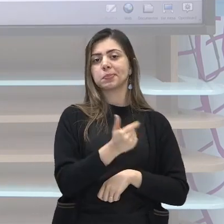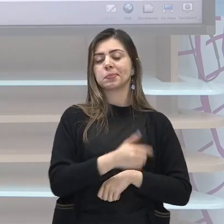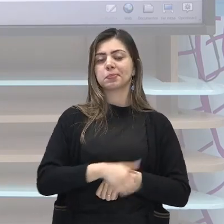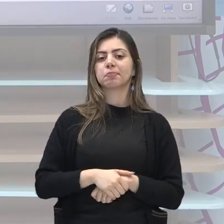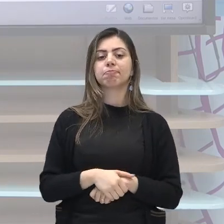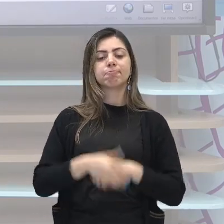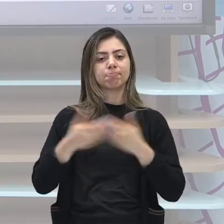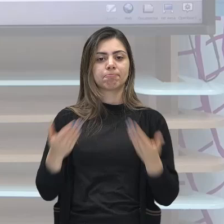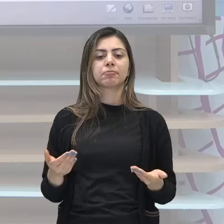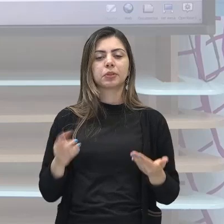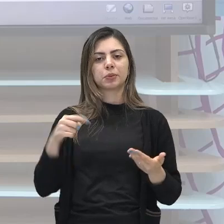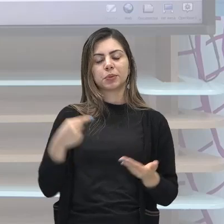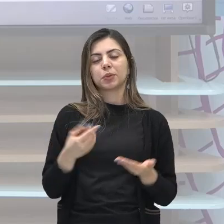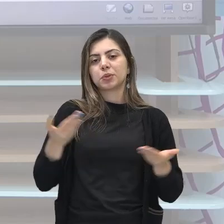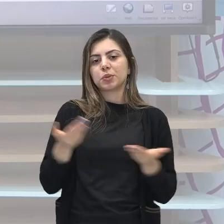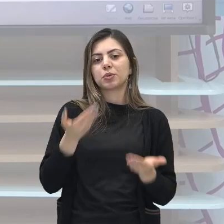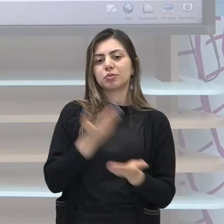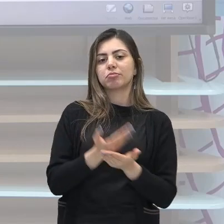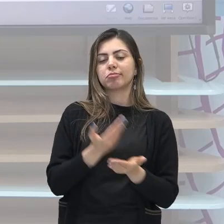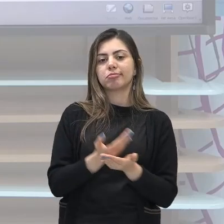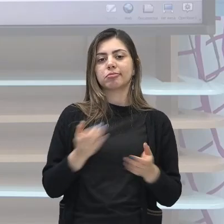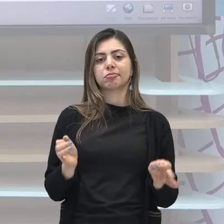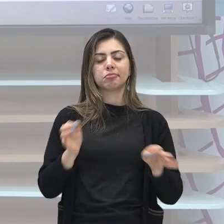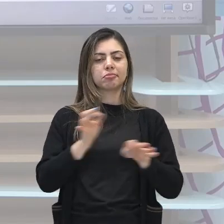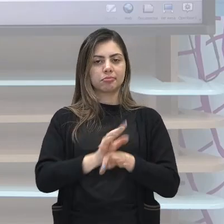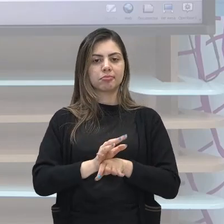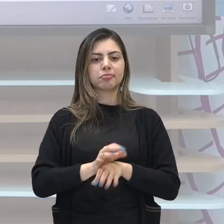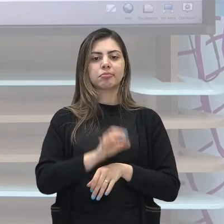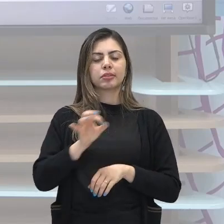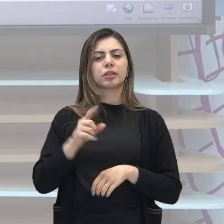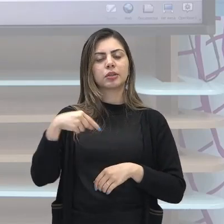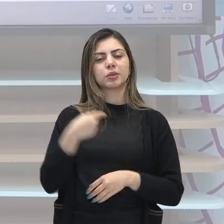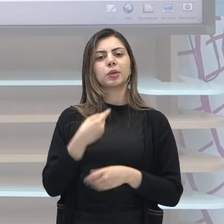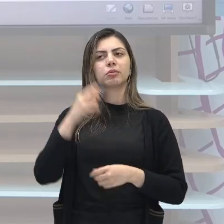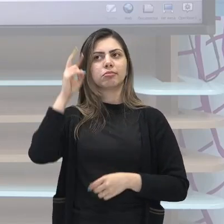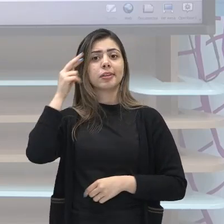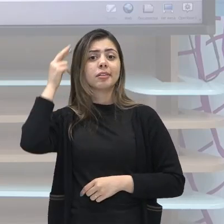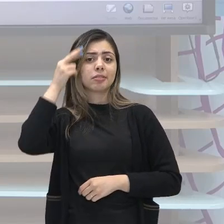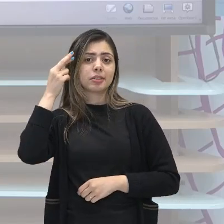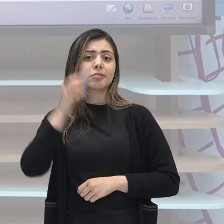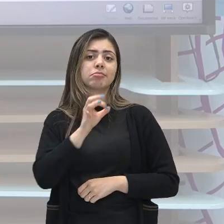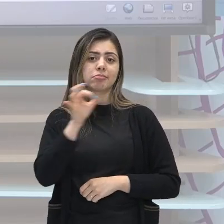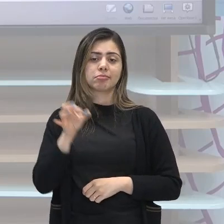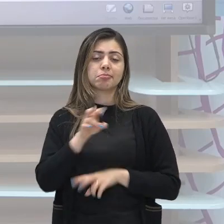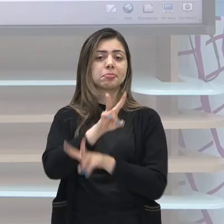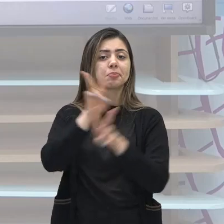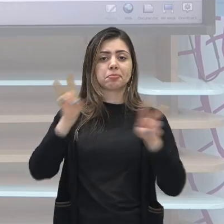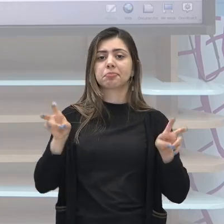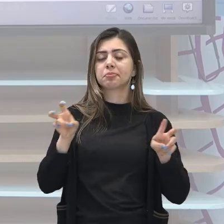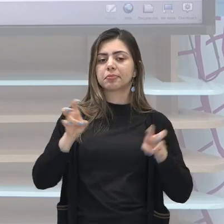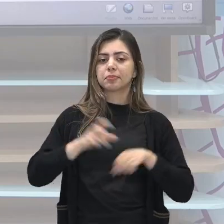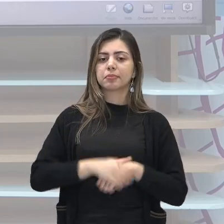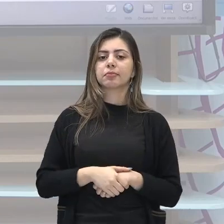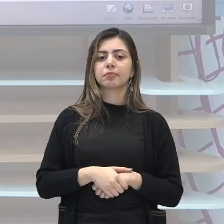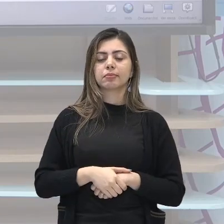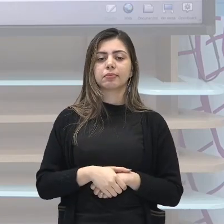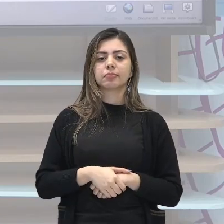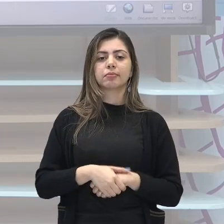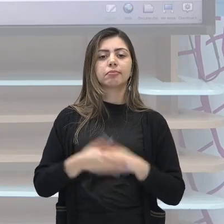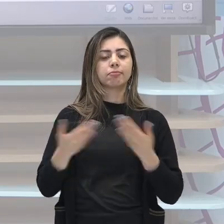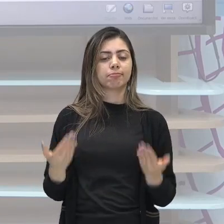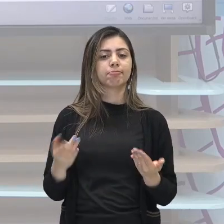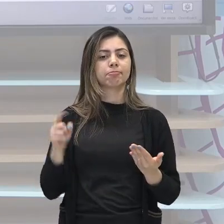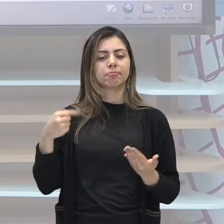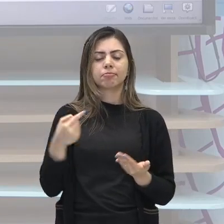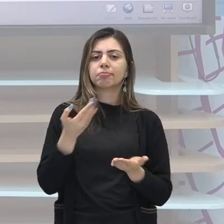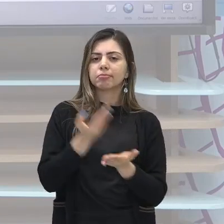assim, né, finalizamos esse momento de reflexão e nos, né,